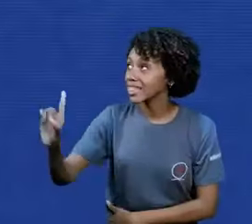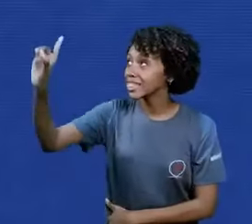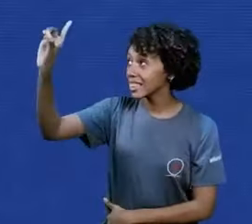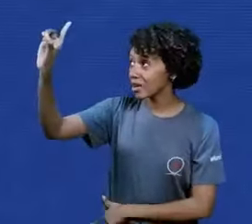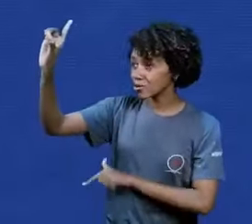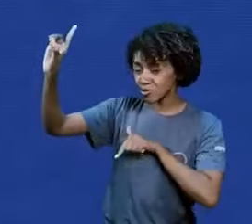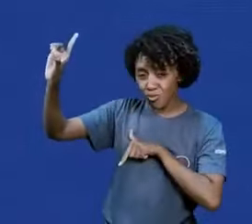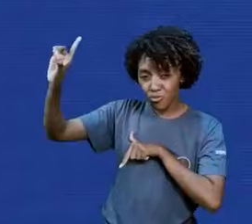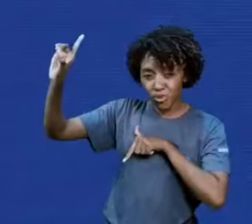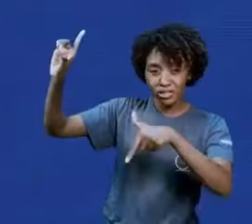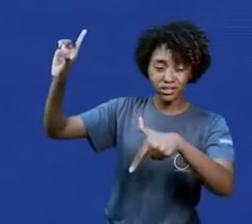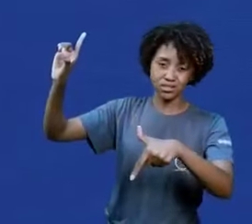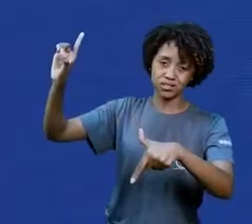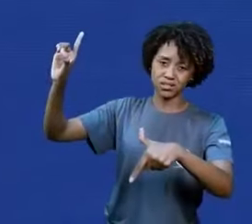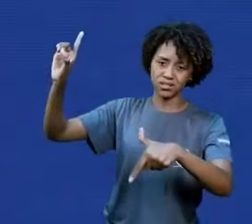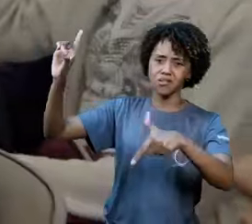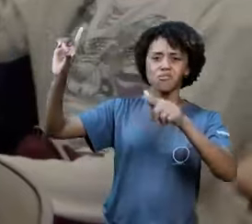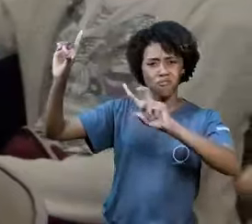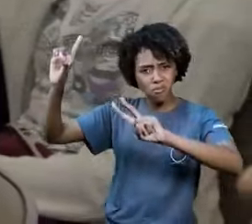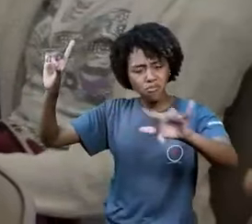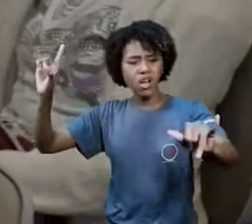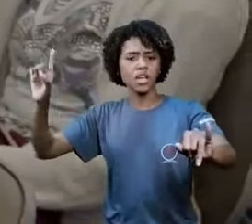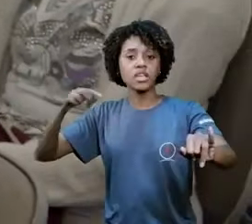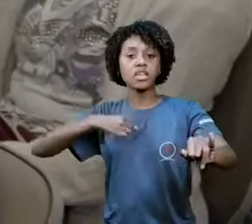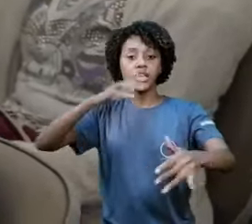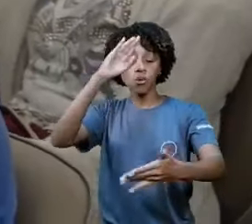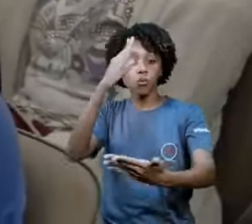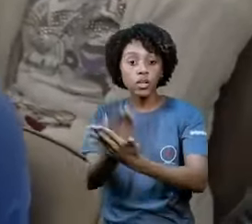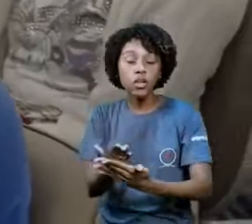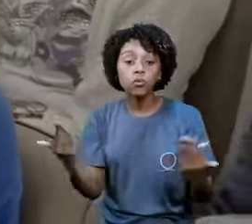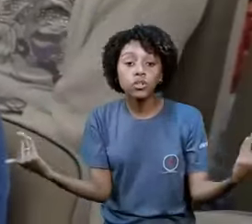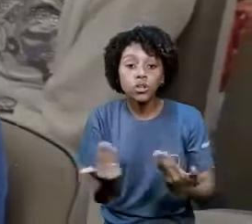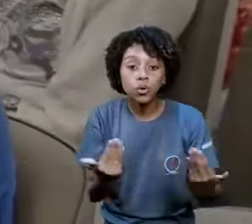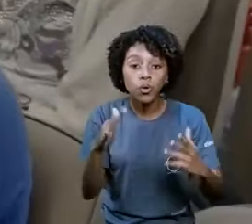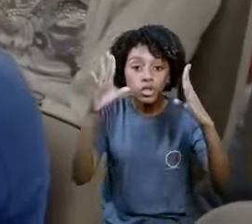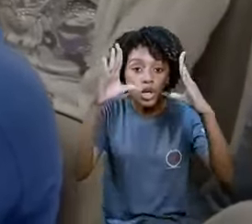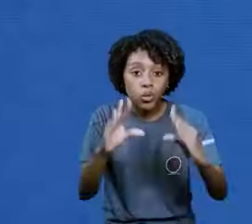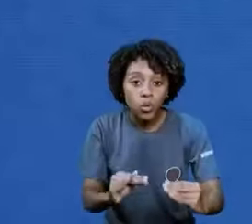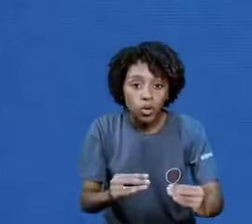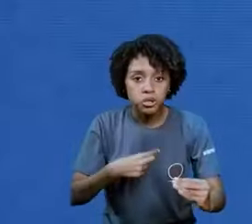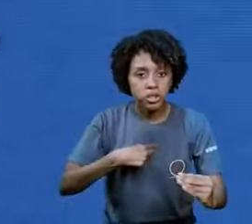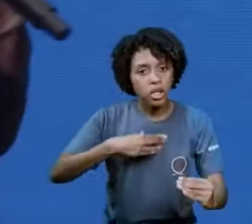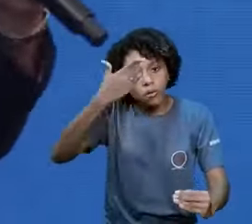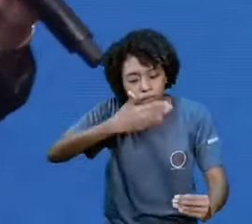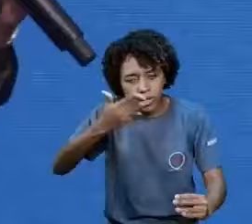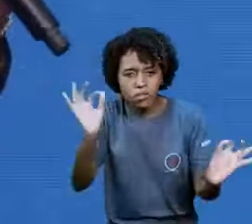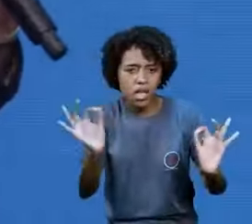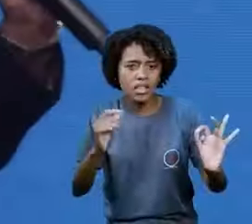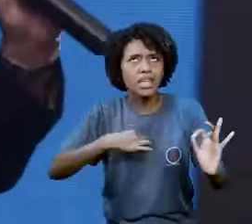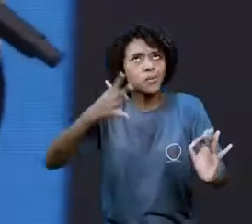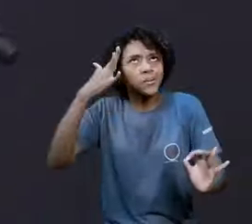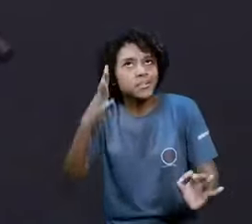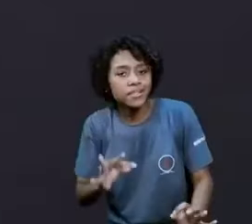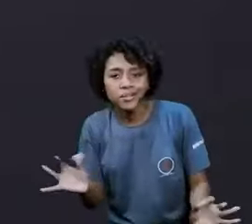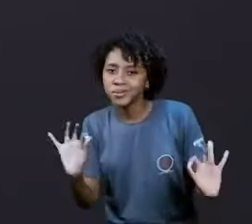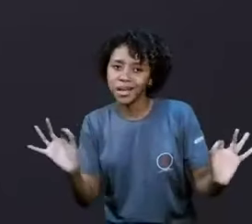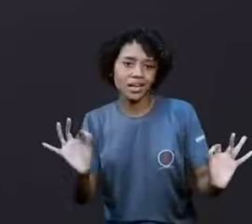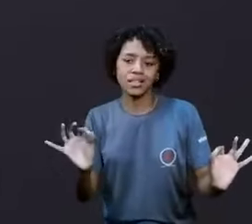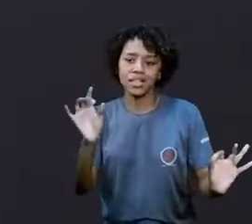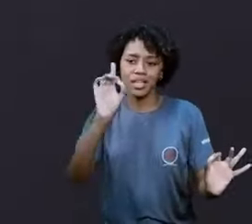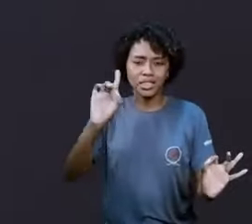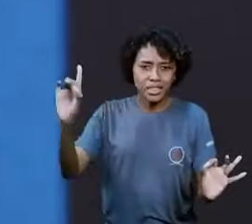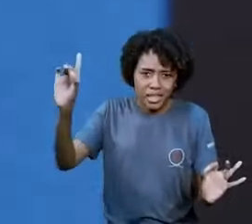agir na sua vida e eu creio que aqui essa noite sem eu ver sem eu entender sem eu